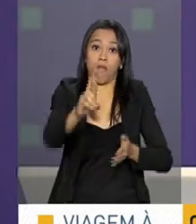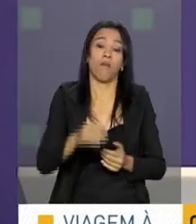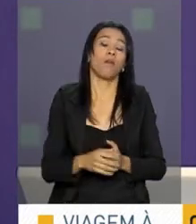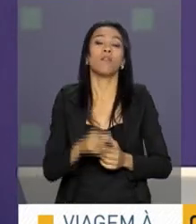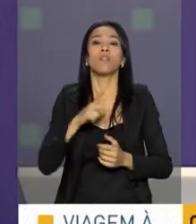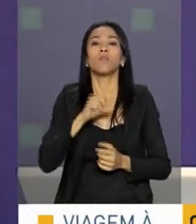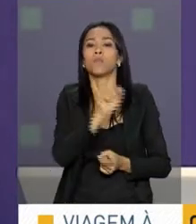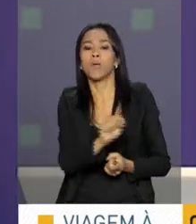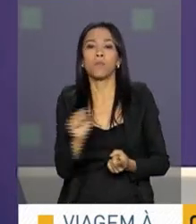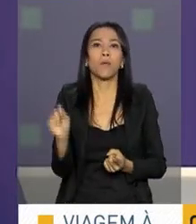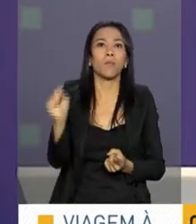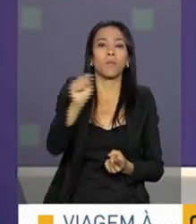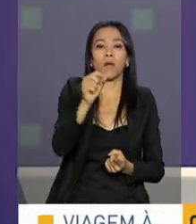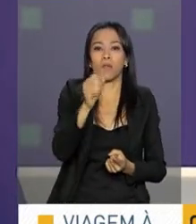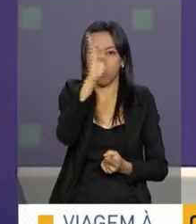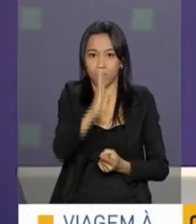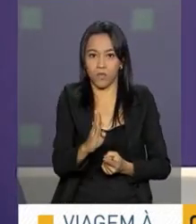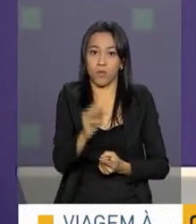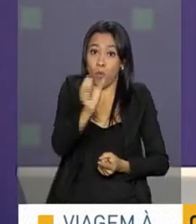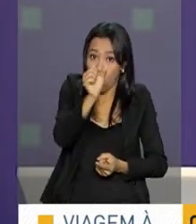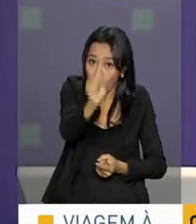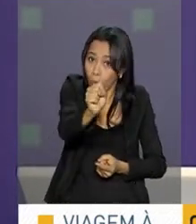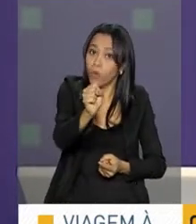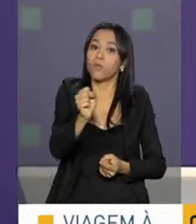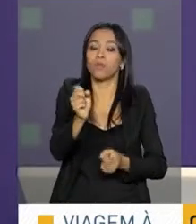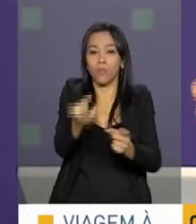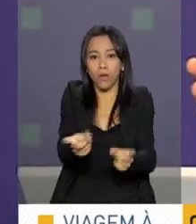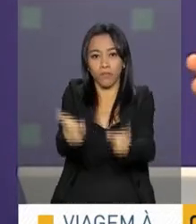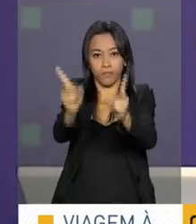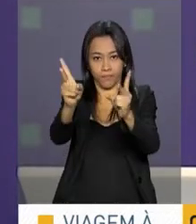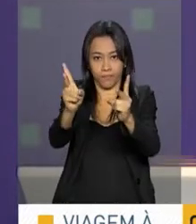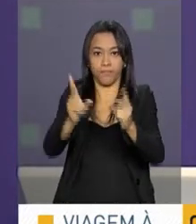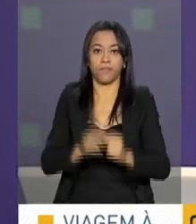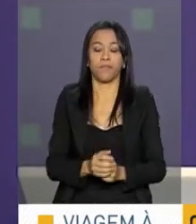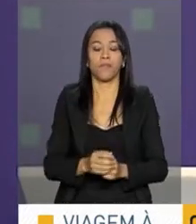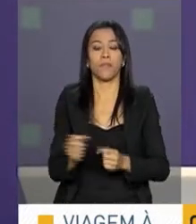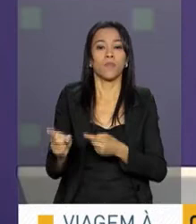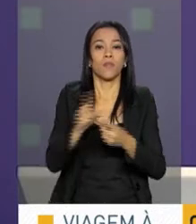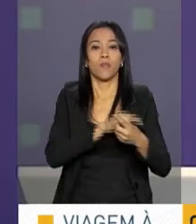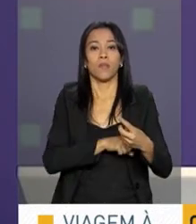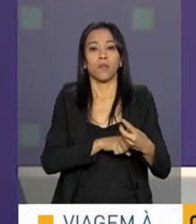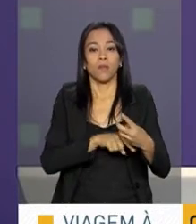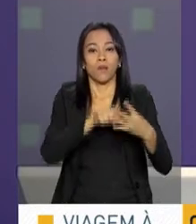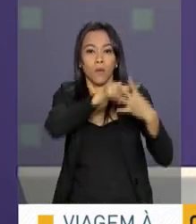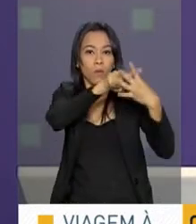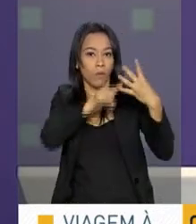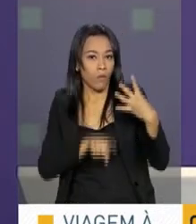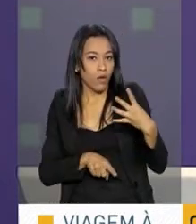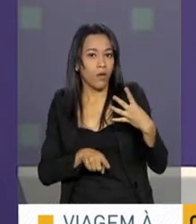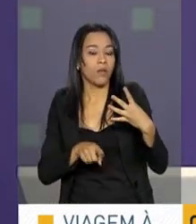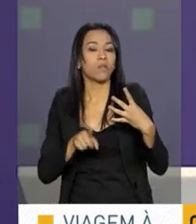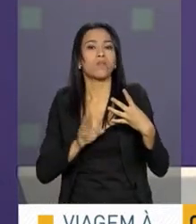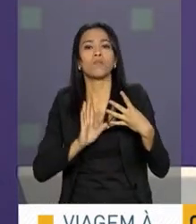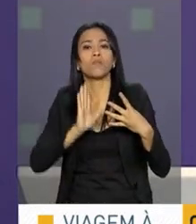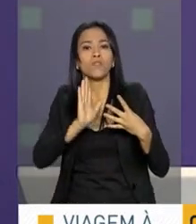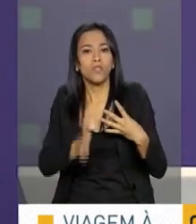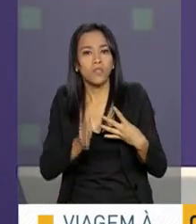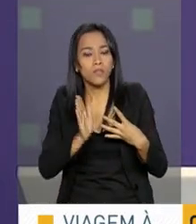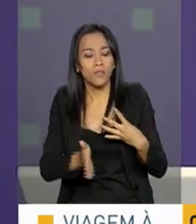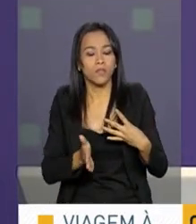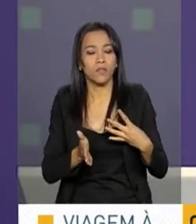8 rodovias colocadas à disposição do mercado, né, 4 rodovias já estão,